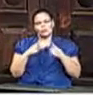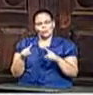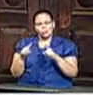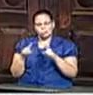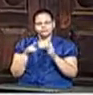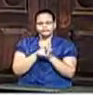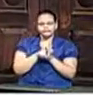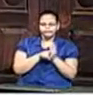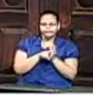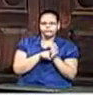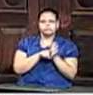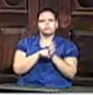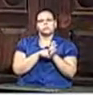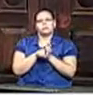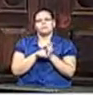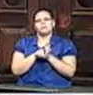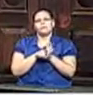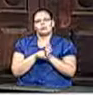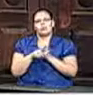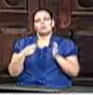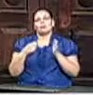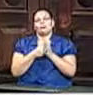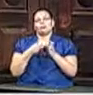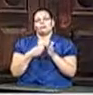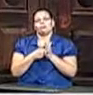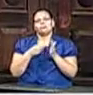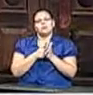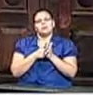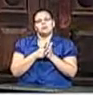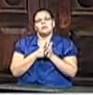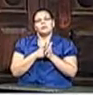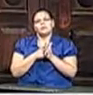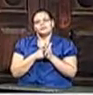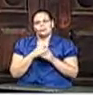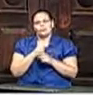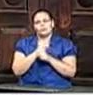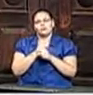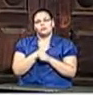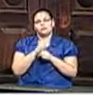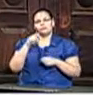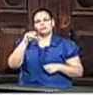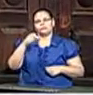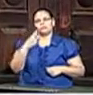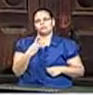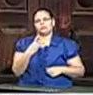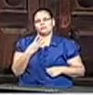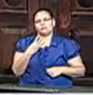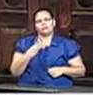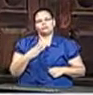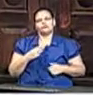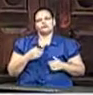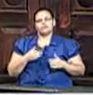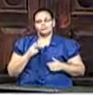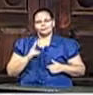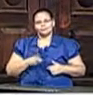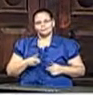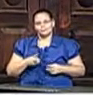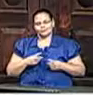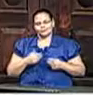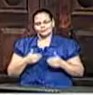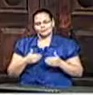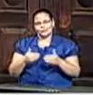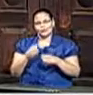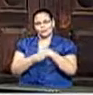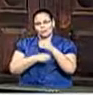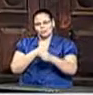revisão. Uma luta que ultrapassou o ano de 93 e adentrou o